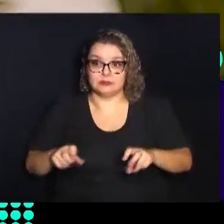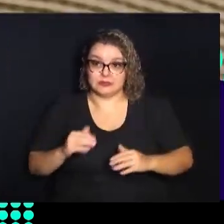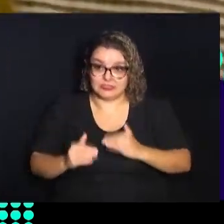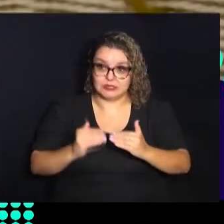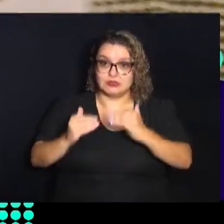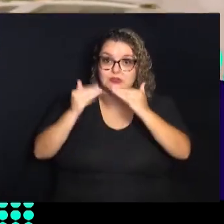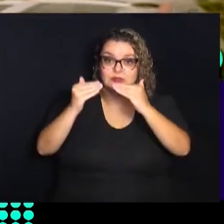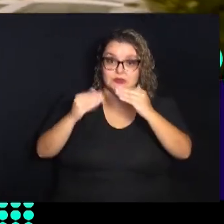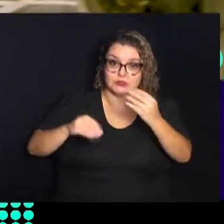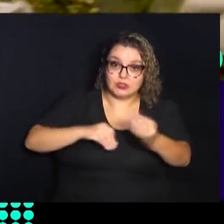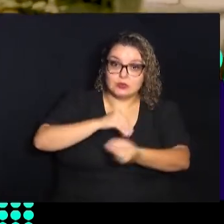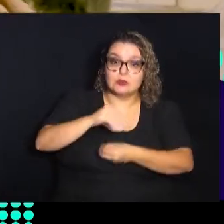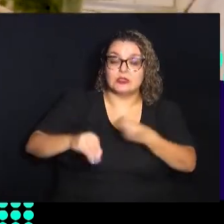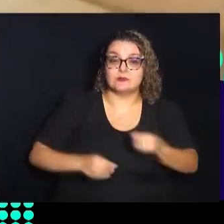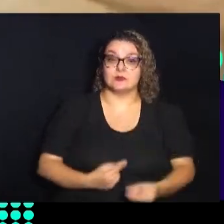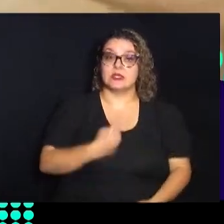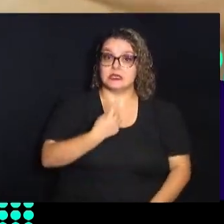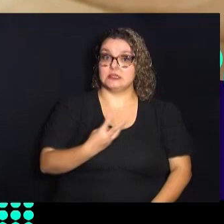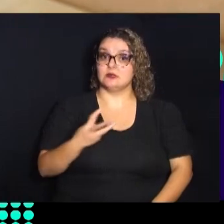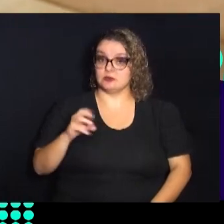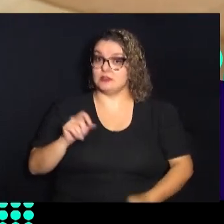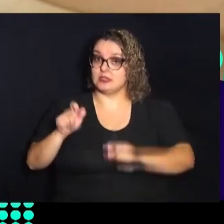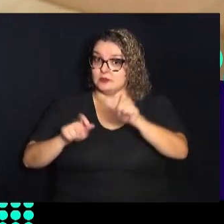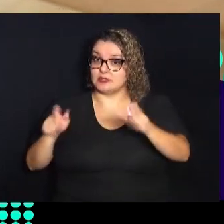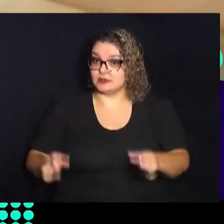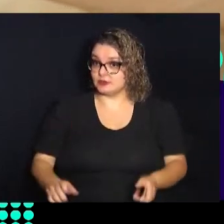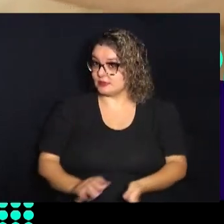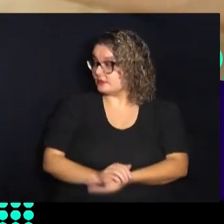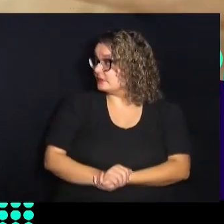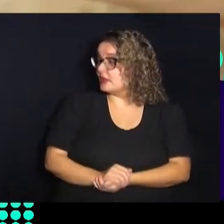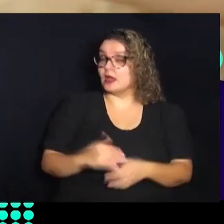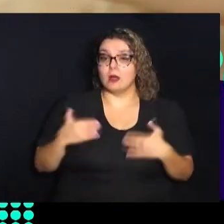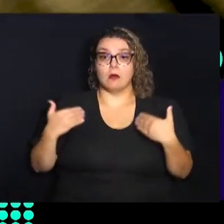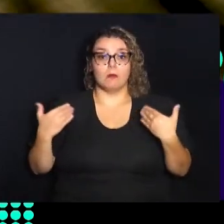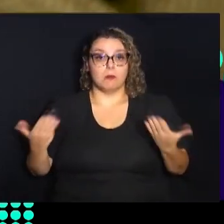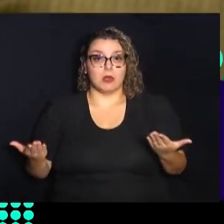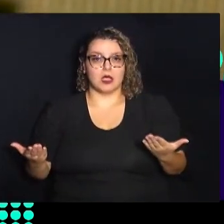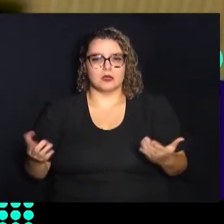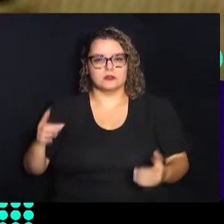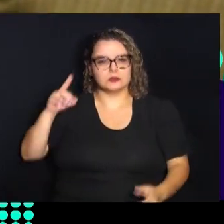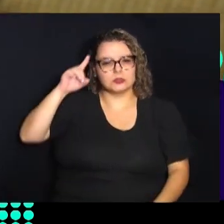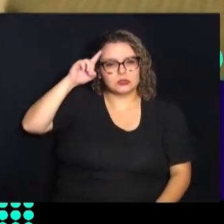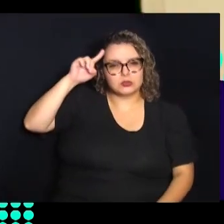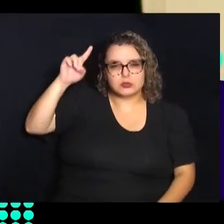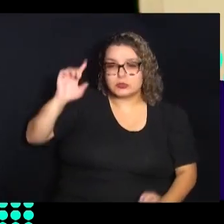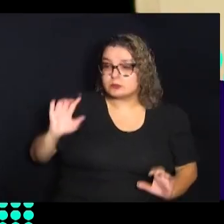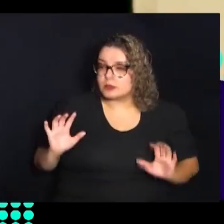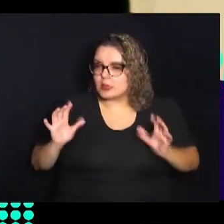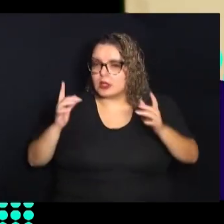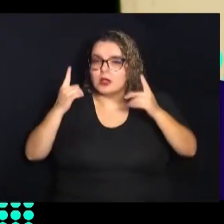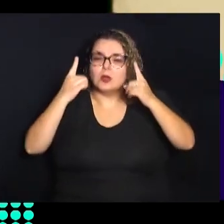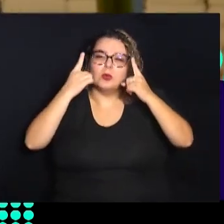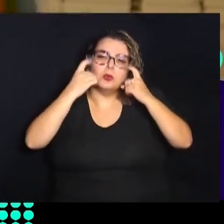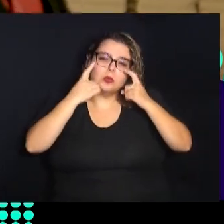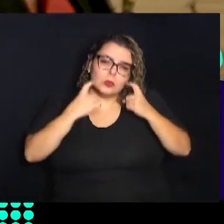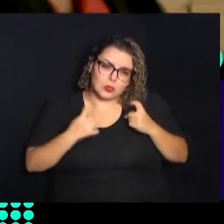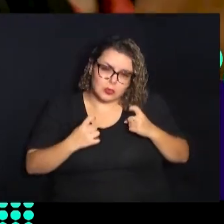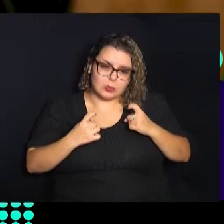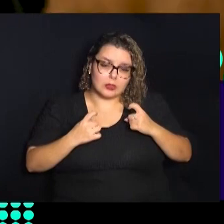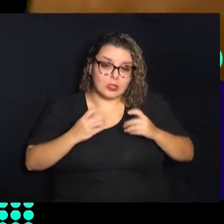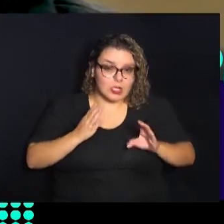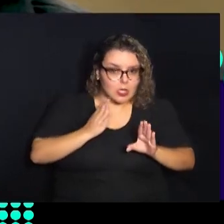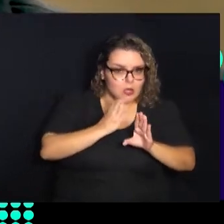tema desta produção que envolveu 130 pessoas. Porém, em um dia de festa e